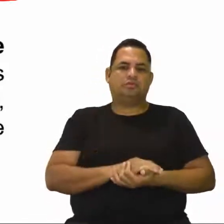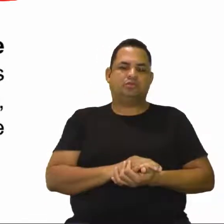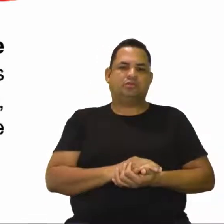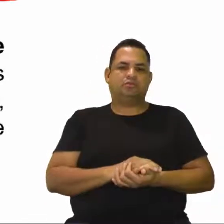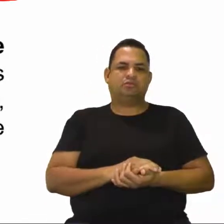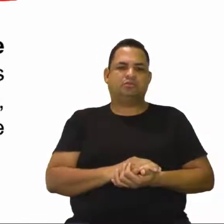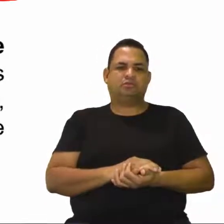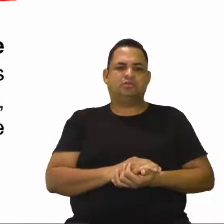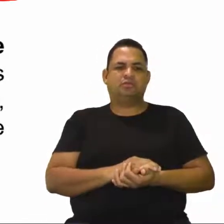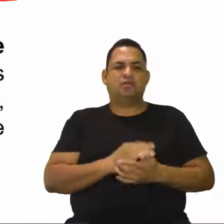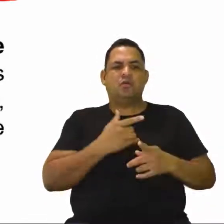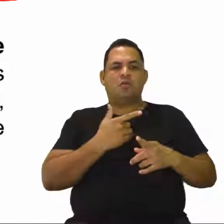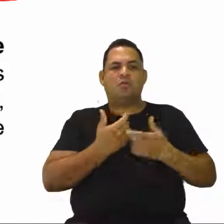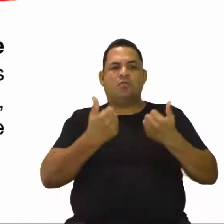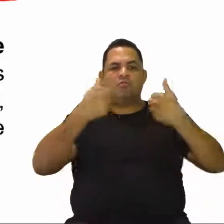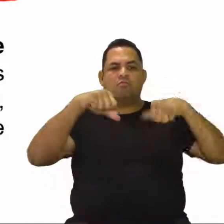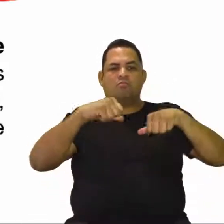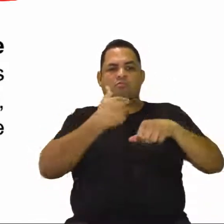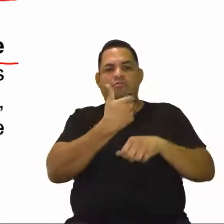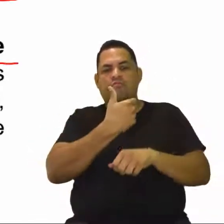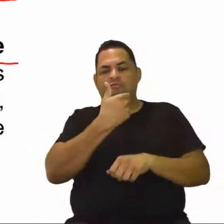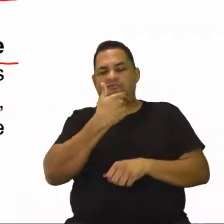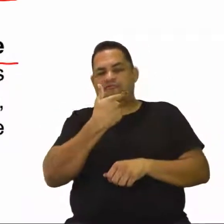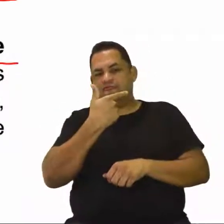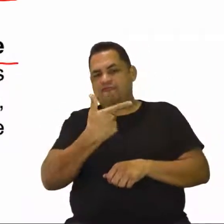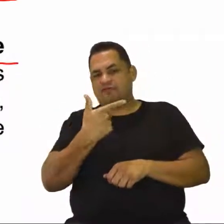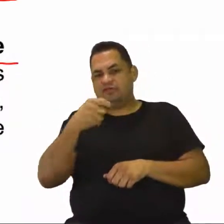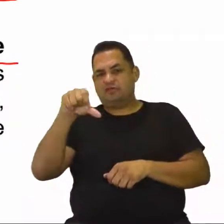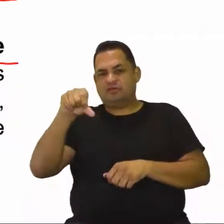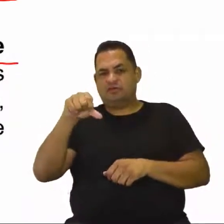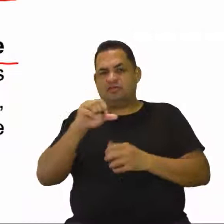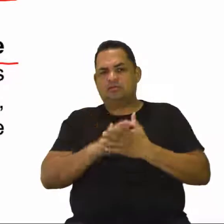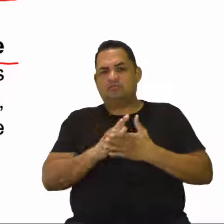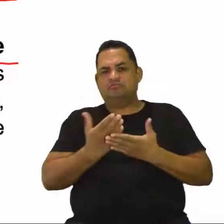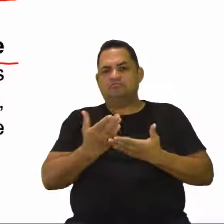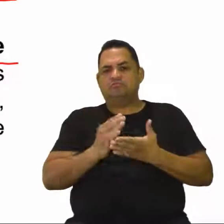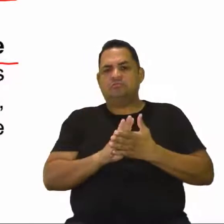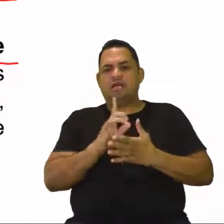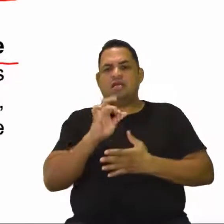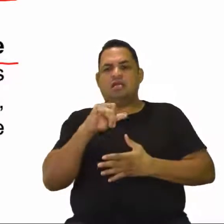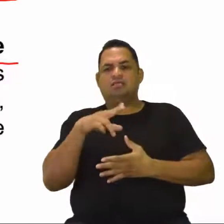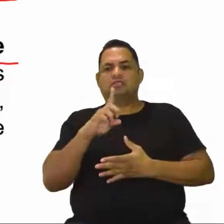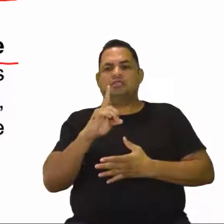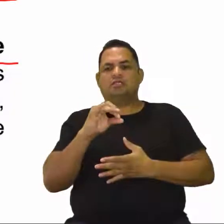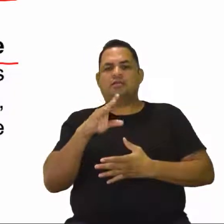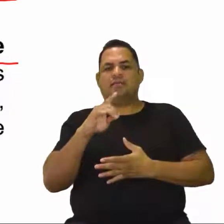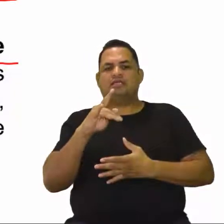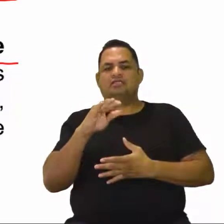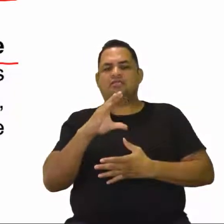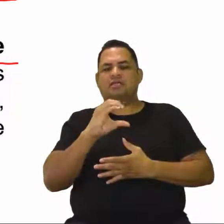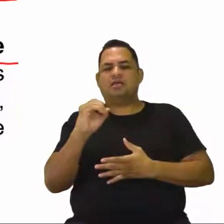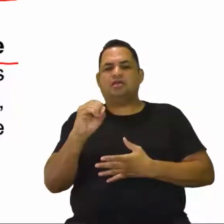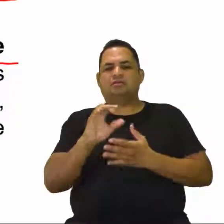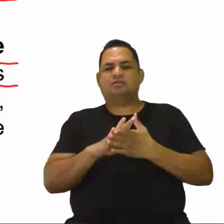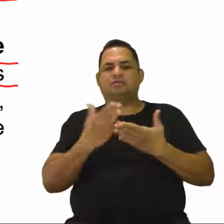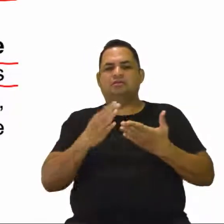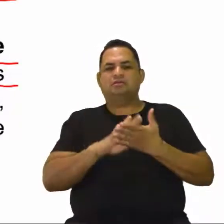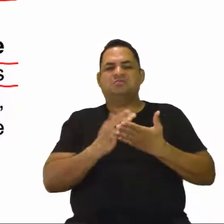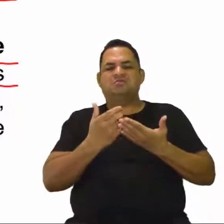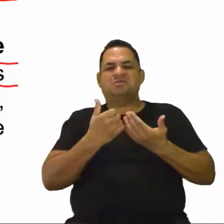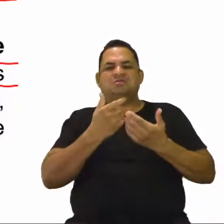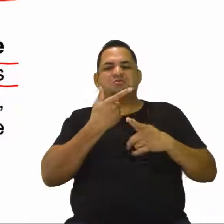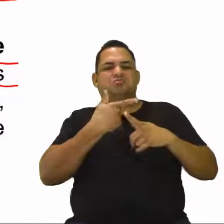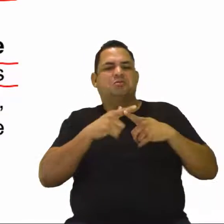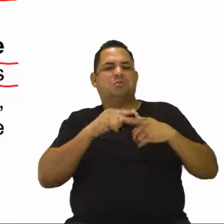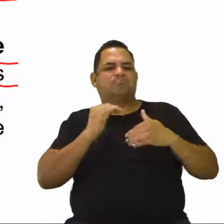A crise de 29, conhecida como a Grande Depressão, foi uma das mais graves